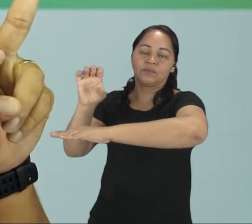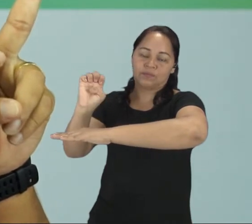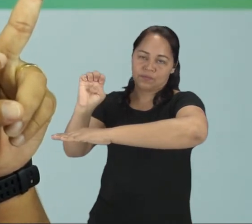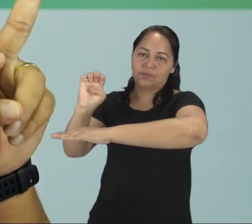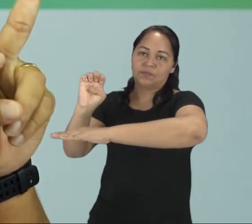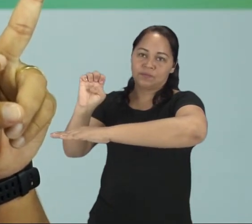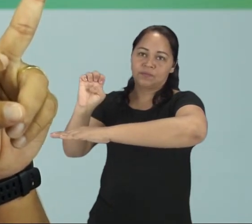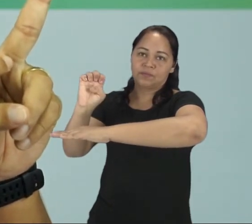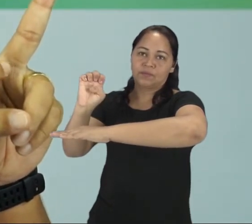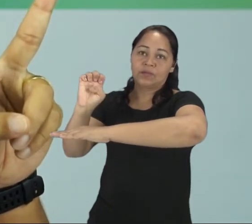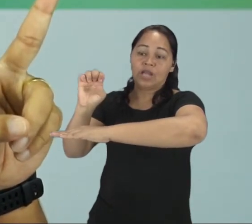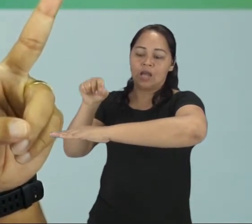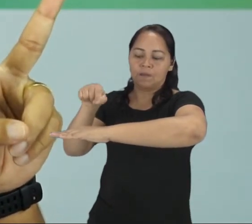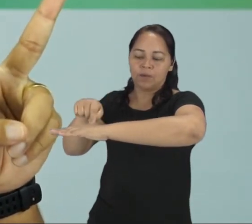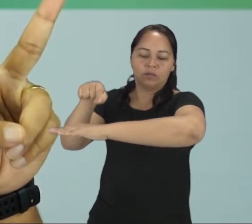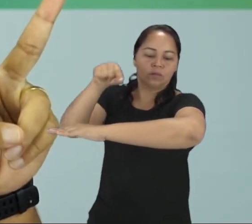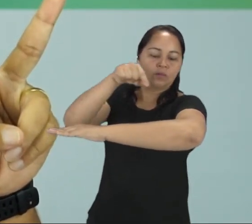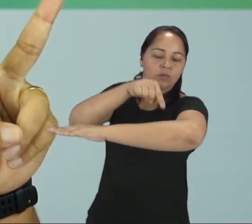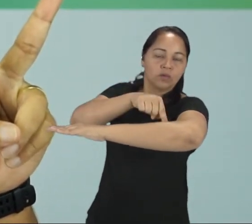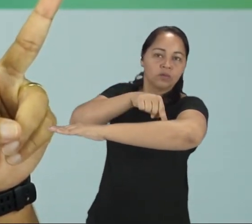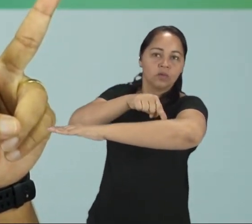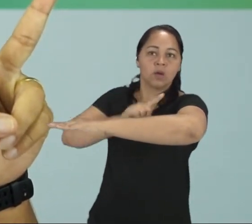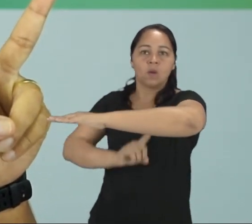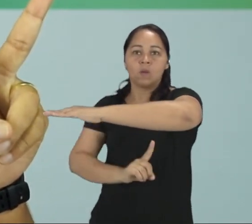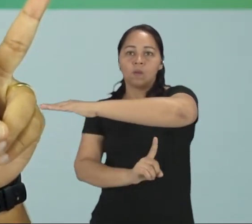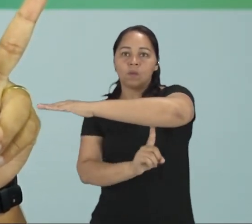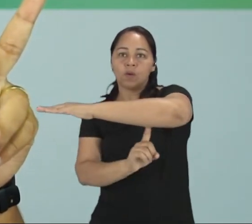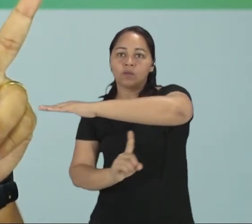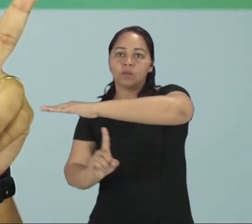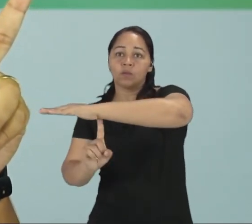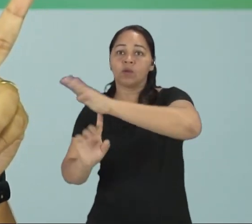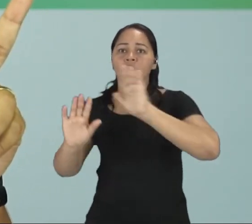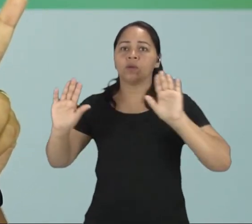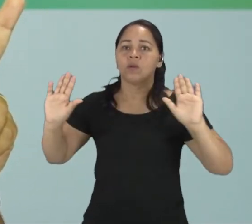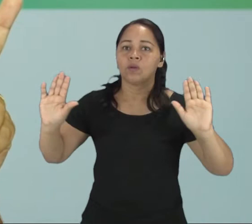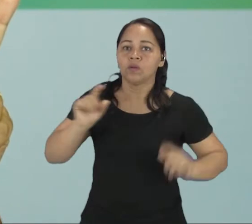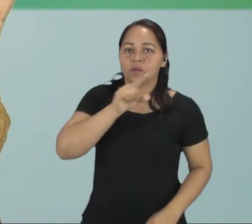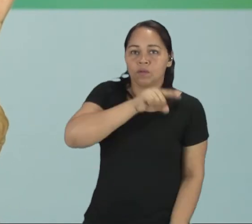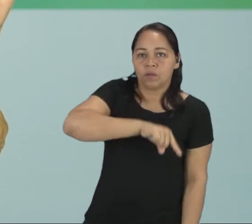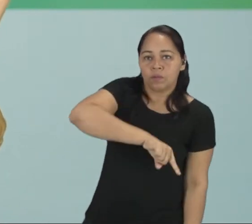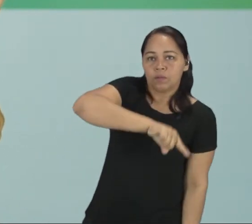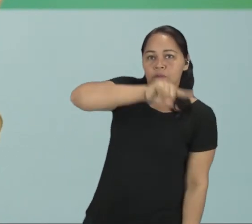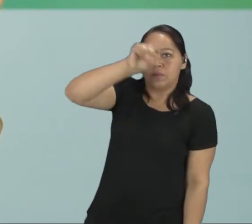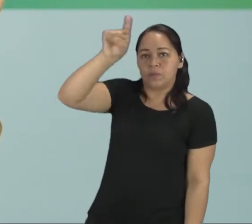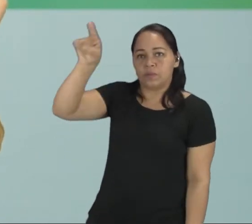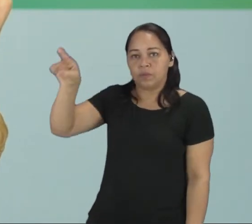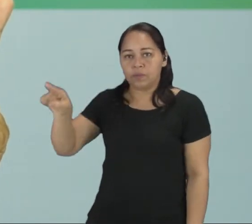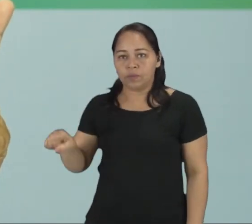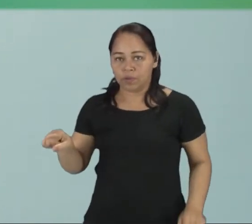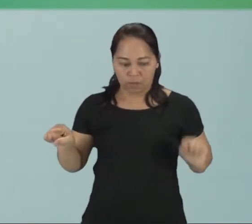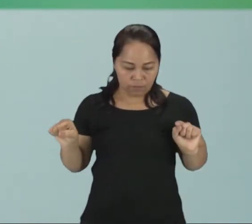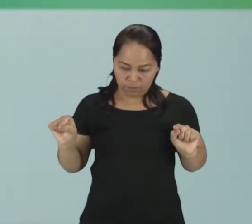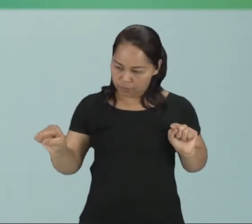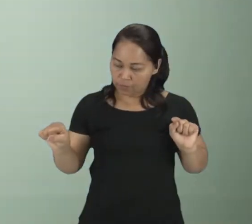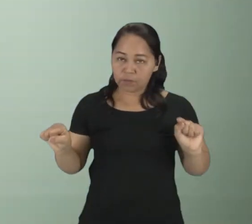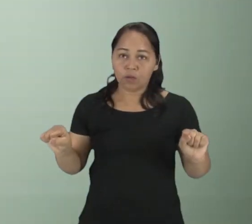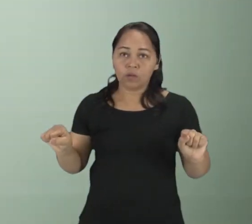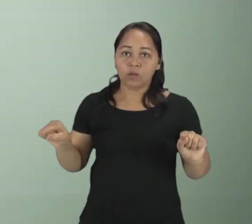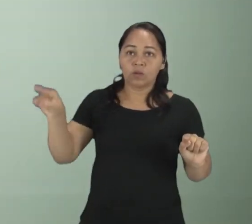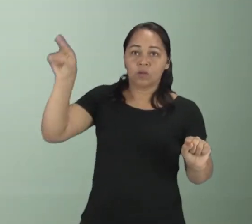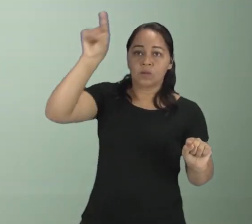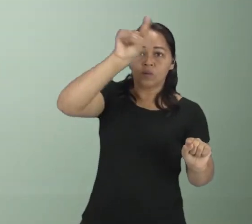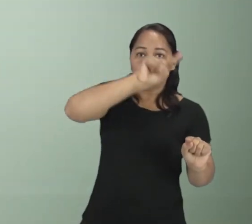vértice, a partir dele, é que ela muda o sentido. Então ela volta aqui, no caso, vem a crescer.